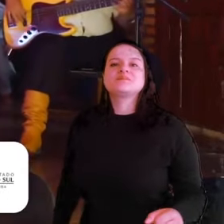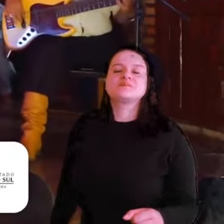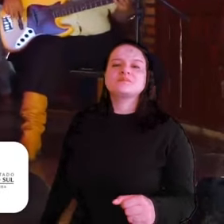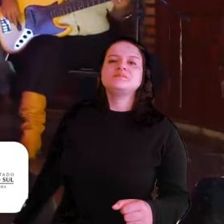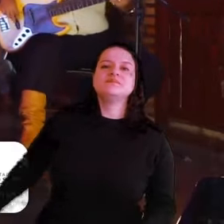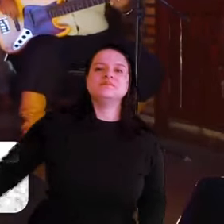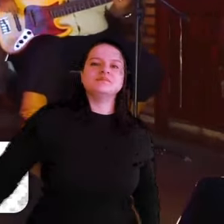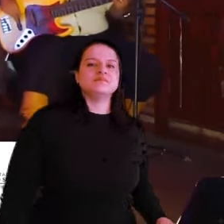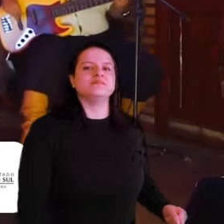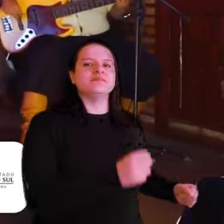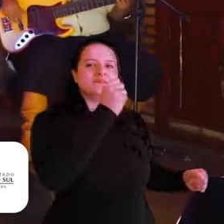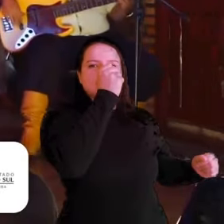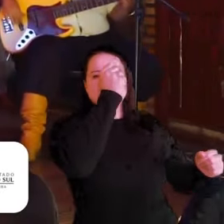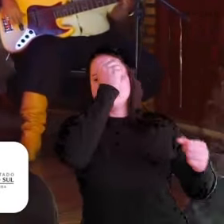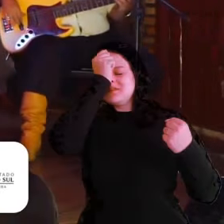Oi!